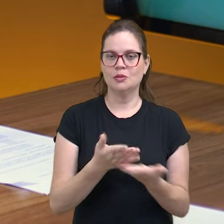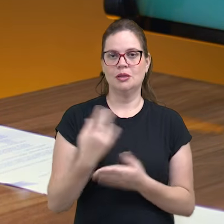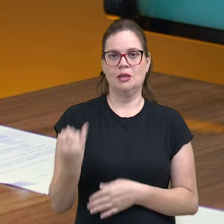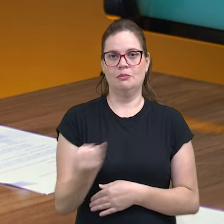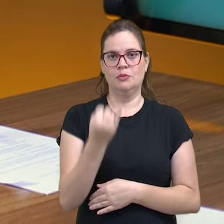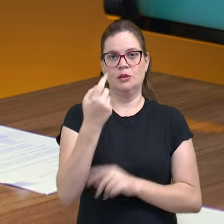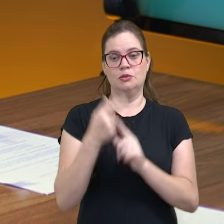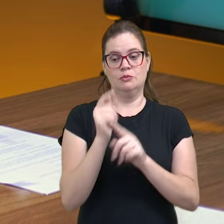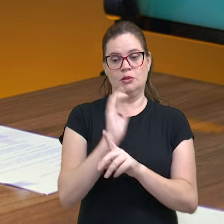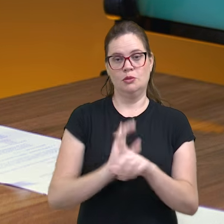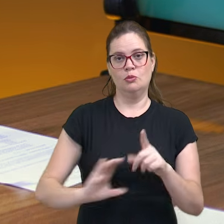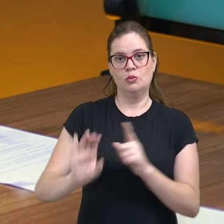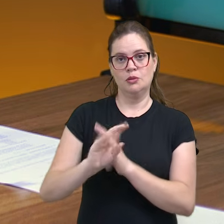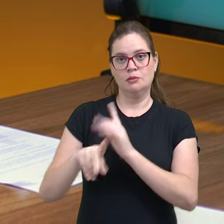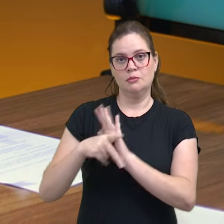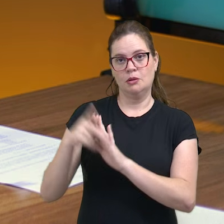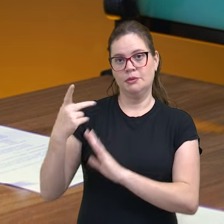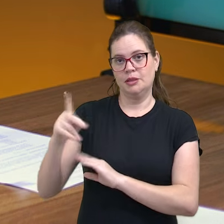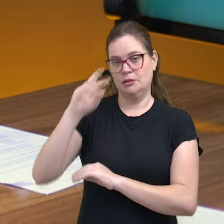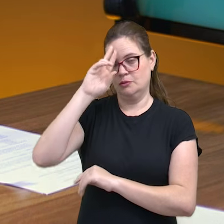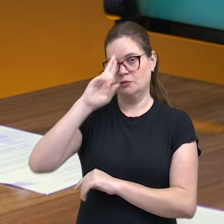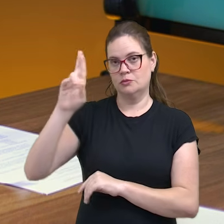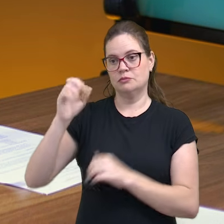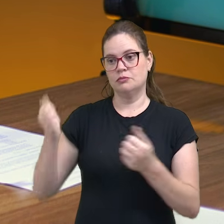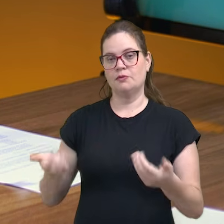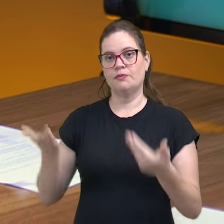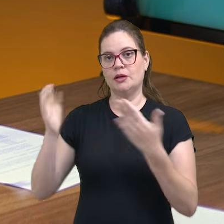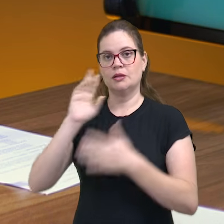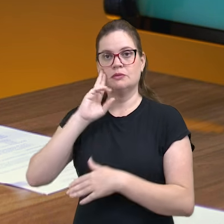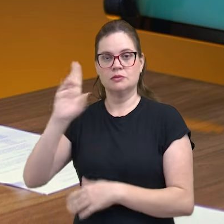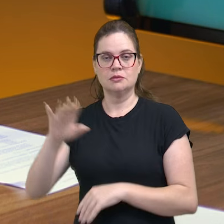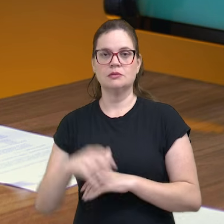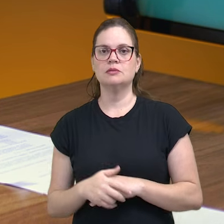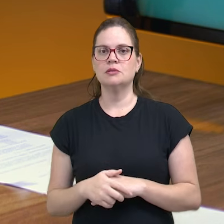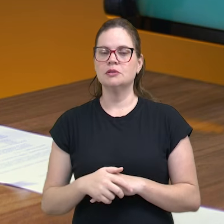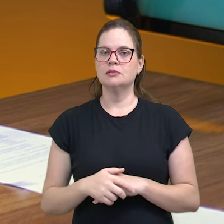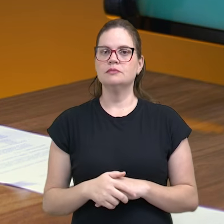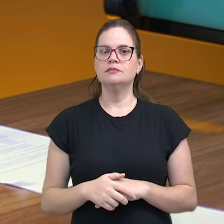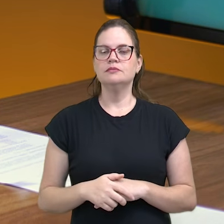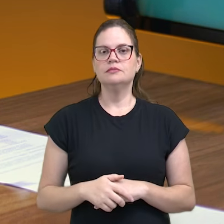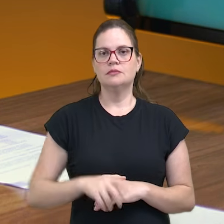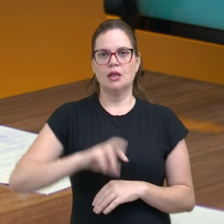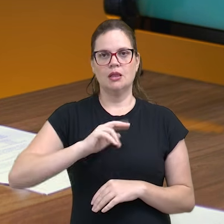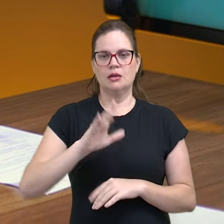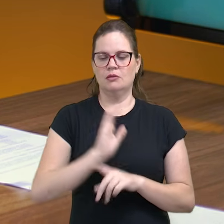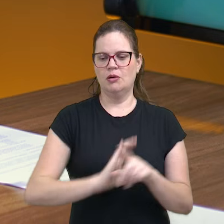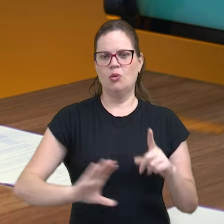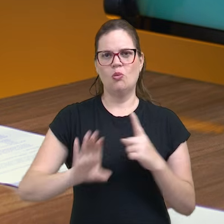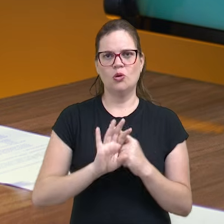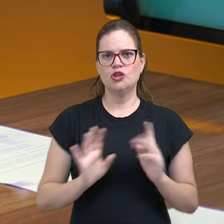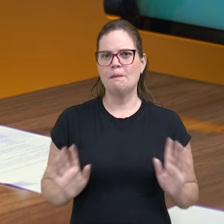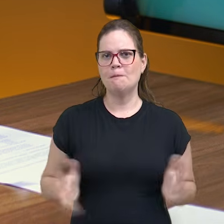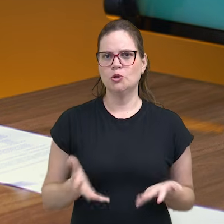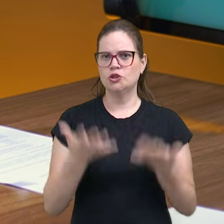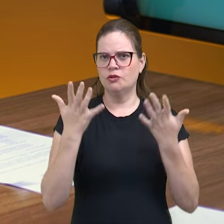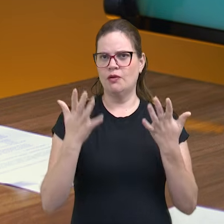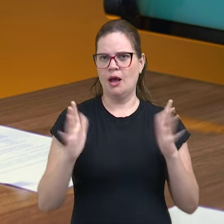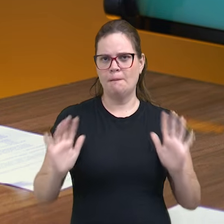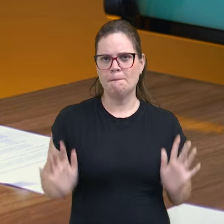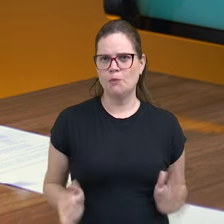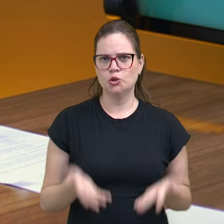Senhor. Isso. Então, ele não é um culto para ser motivacional, é um culto espiritual. O próprio Senhor Jesus